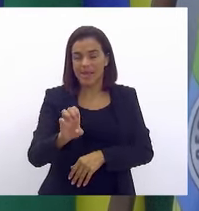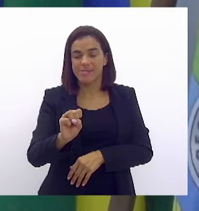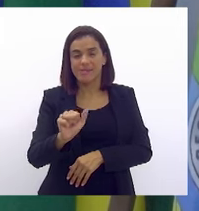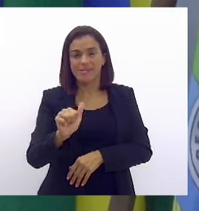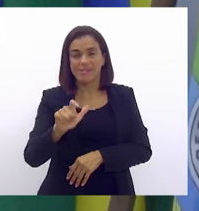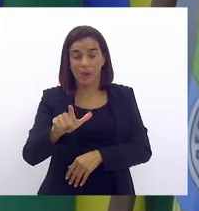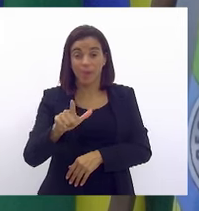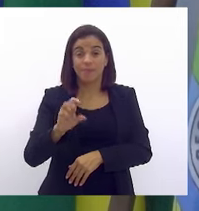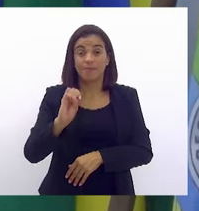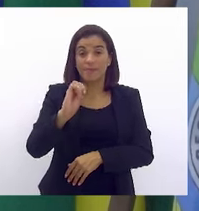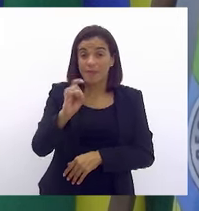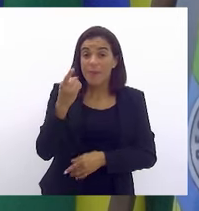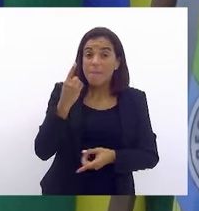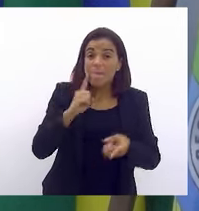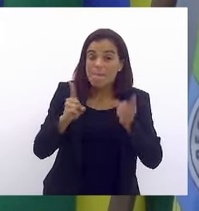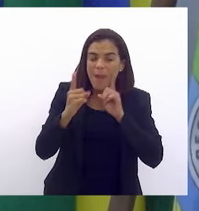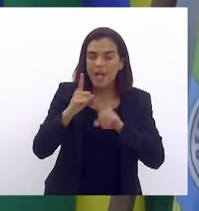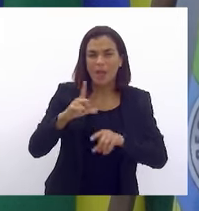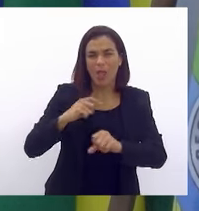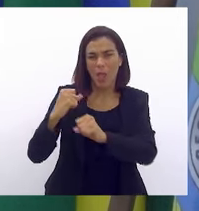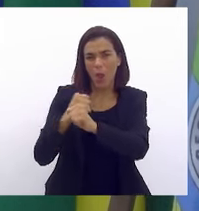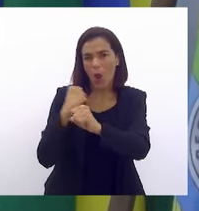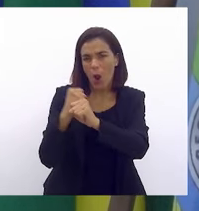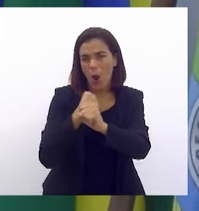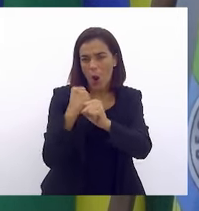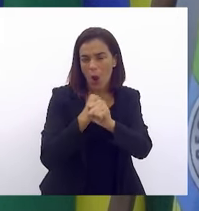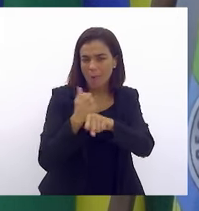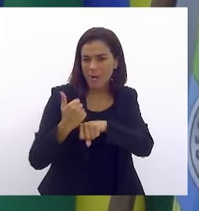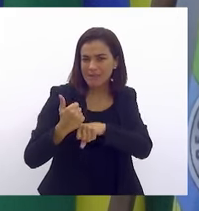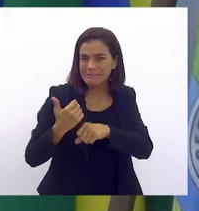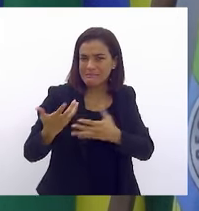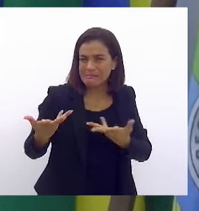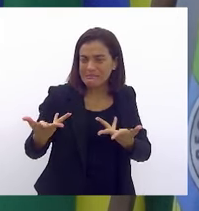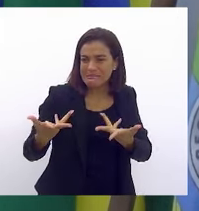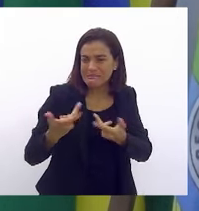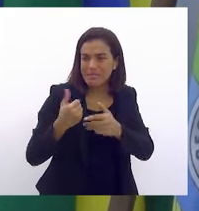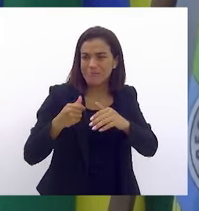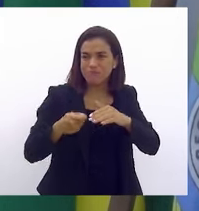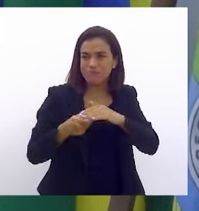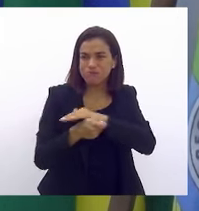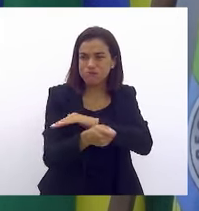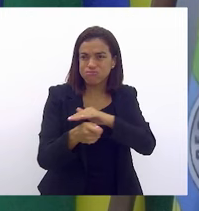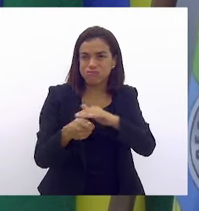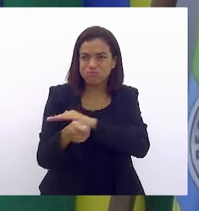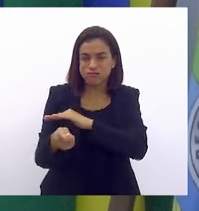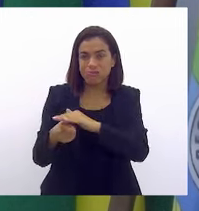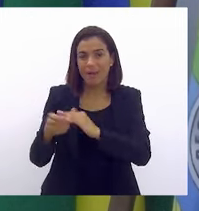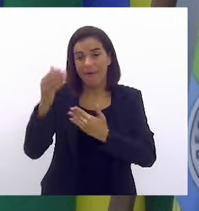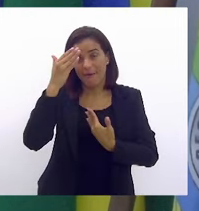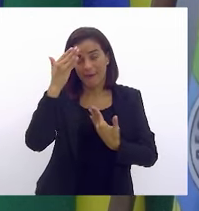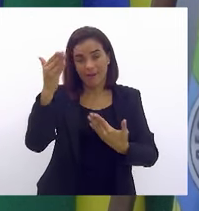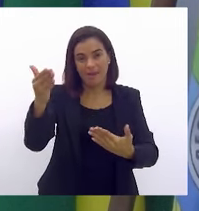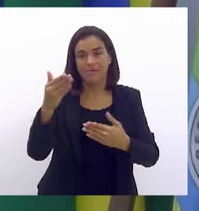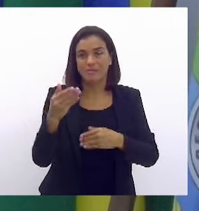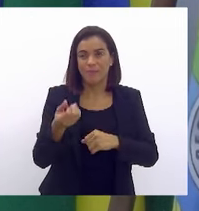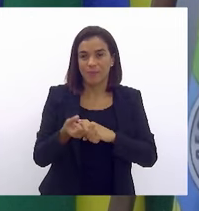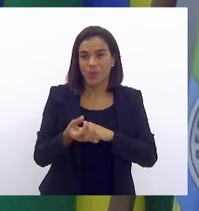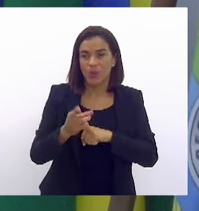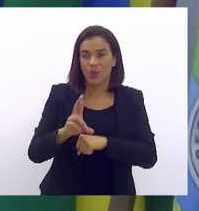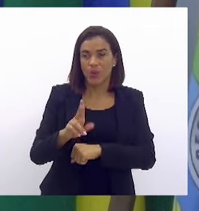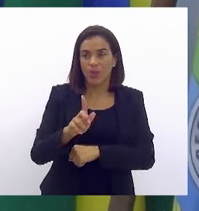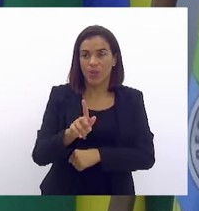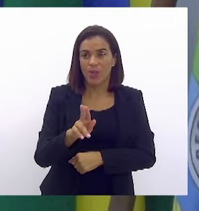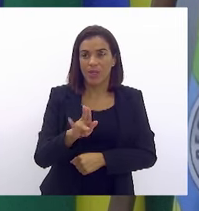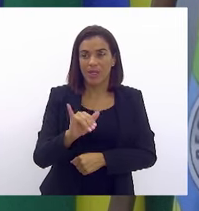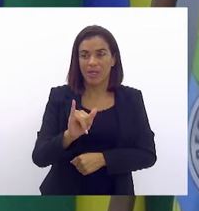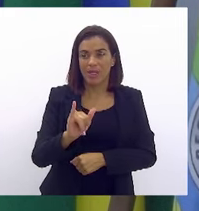tem grandes projetos, grandes obras, grandes investimentos, Wagner, muito bem conduzido, favor, graças ao doutor Guilherme Estrela, grande